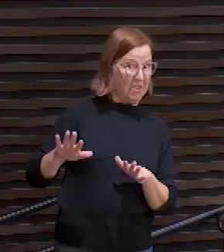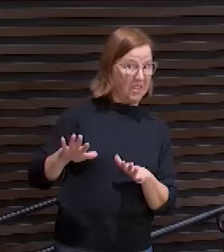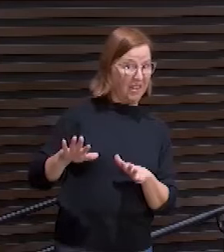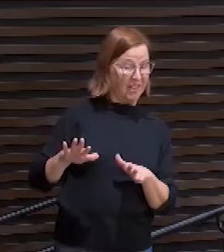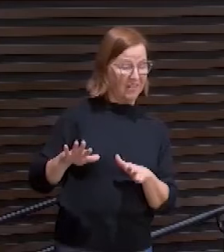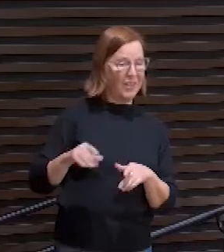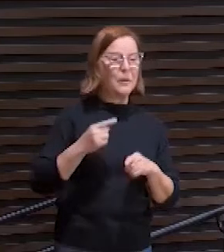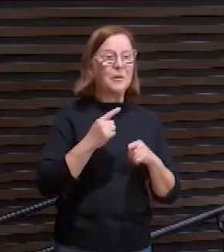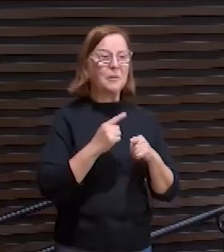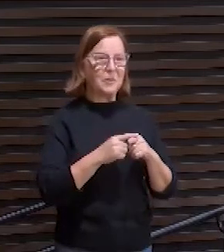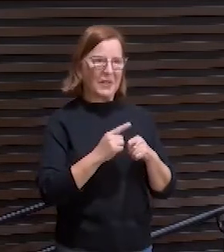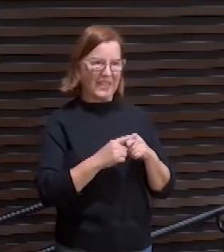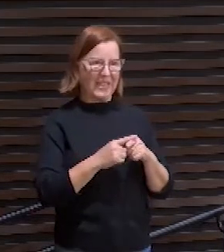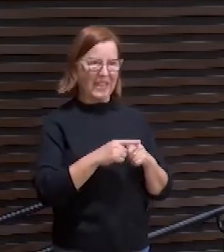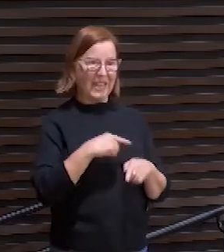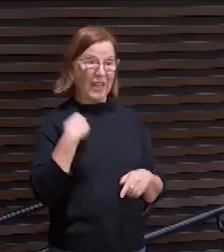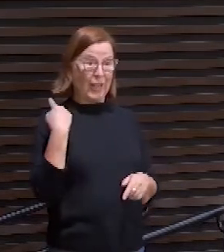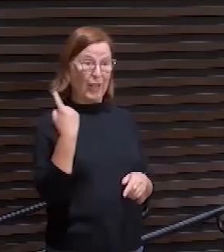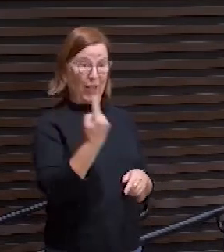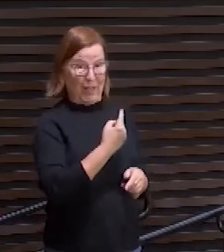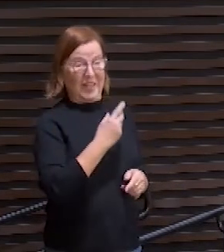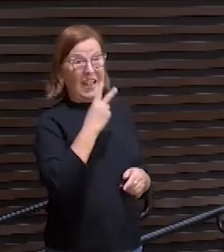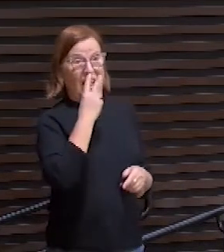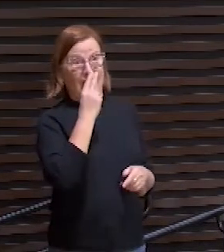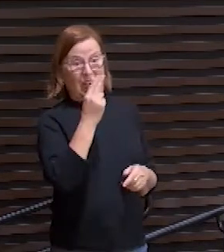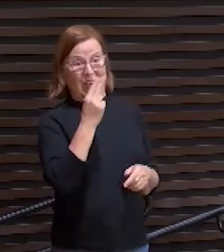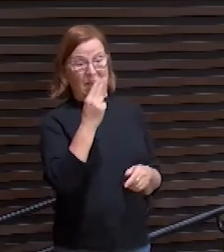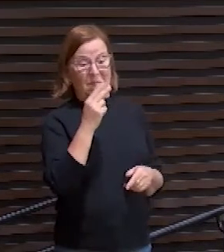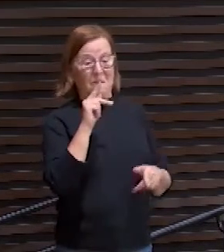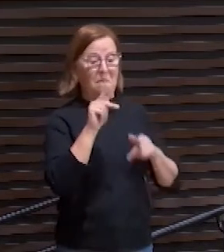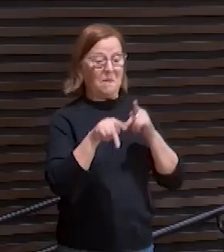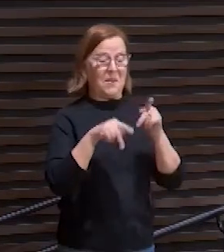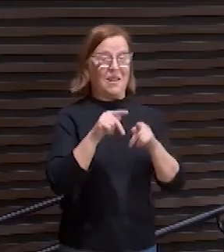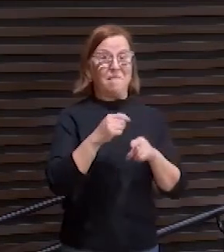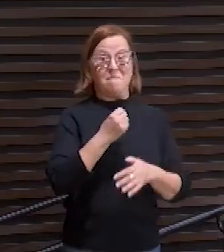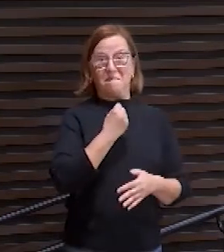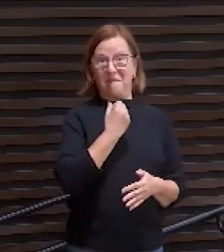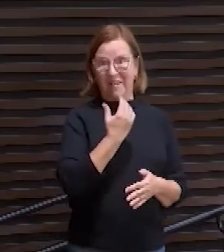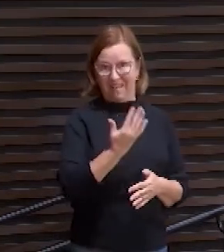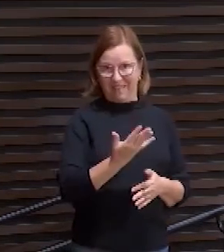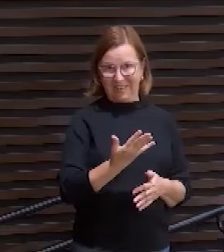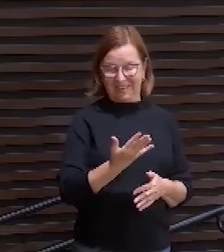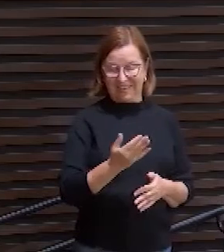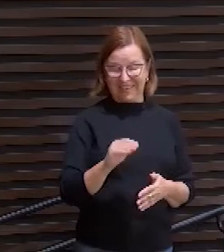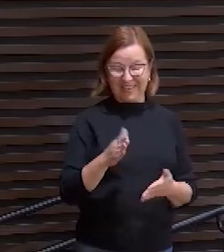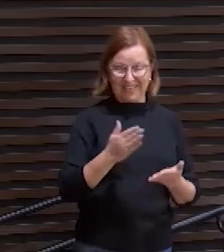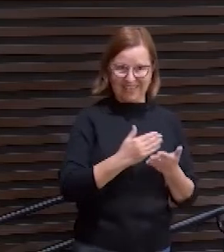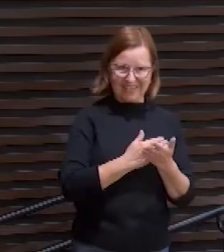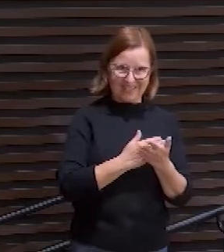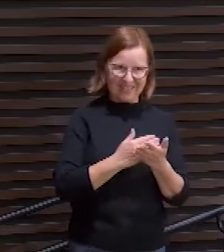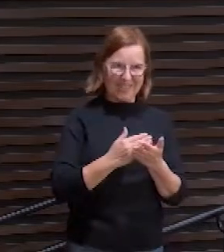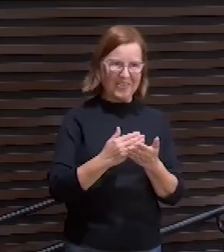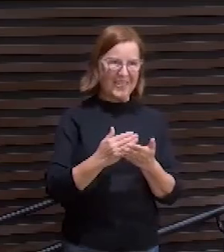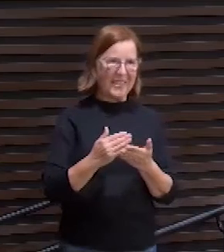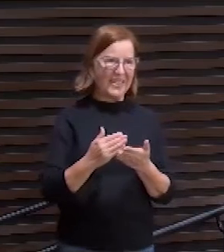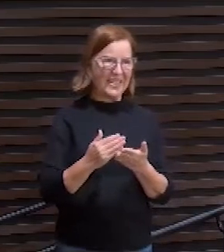Por quê? Porque nós nos achamos pessoas boas. E aqui começa